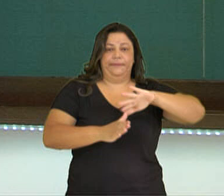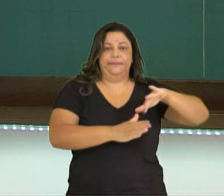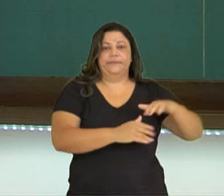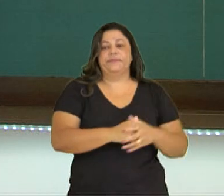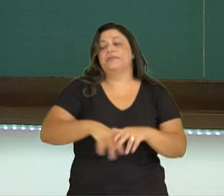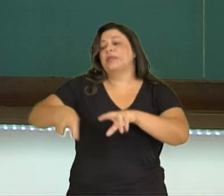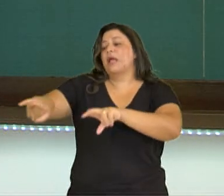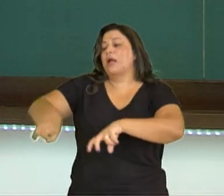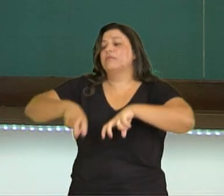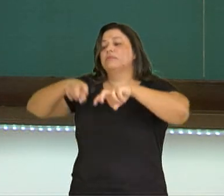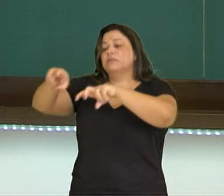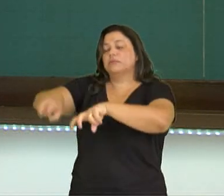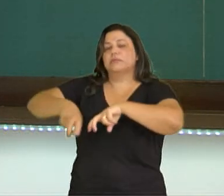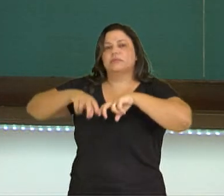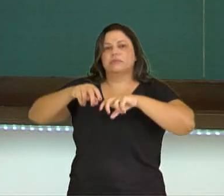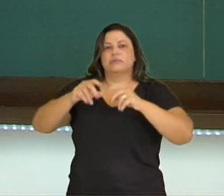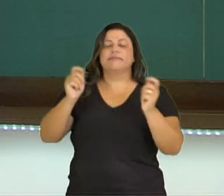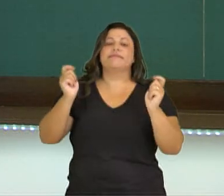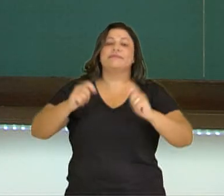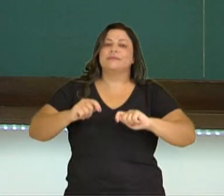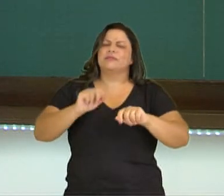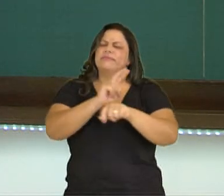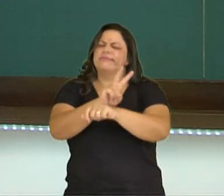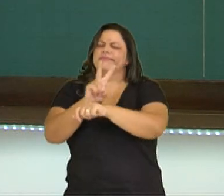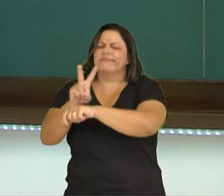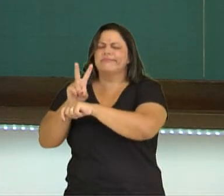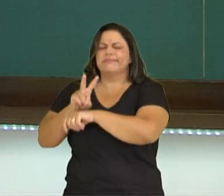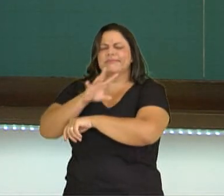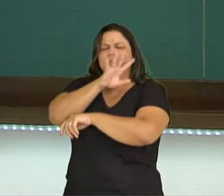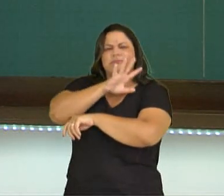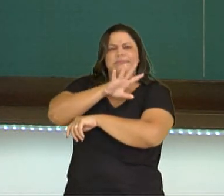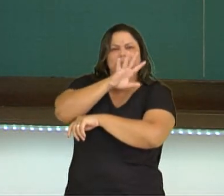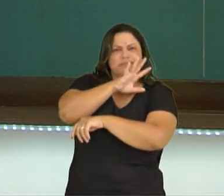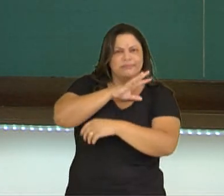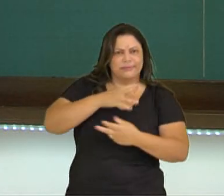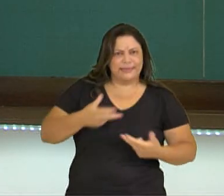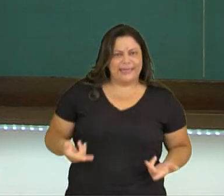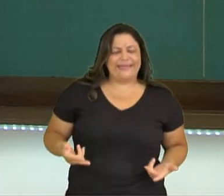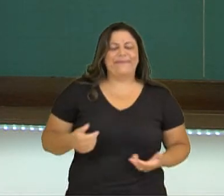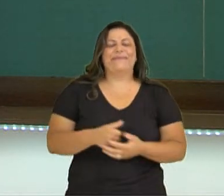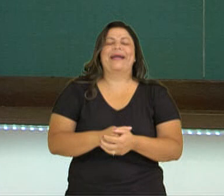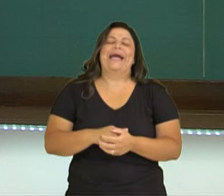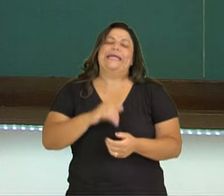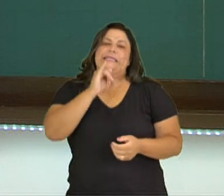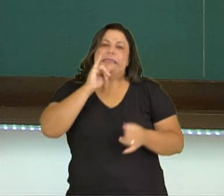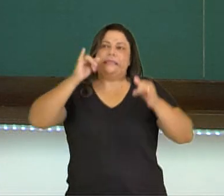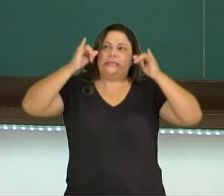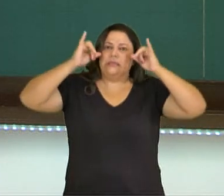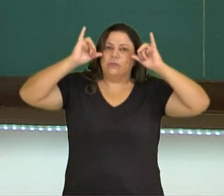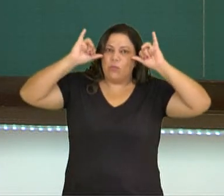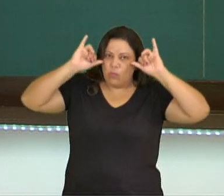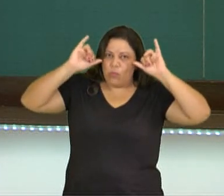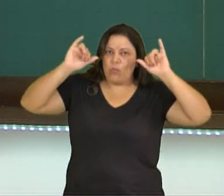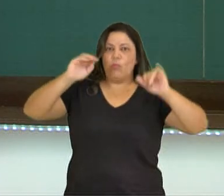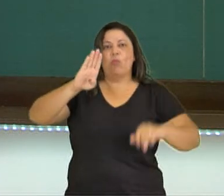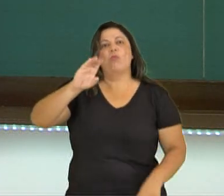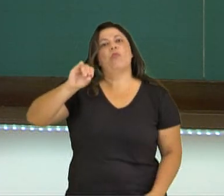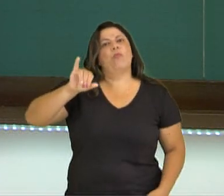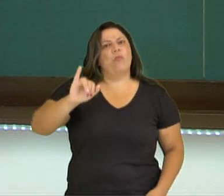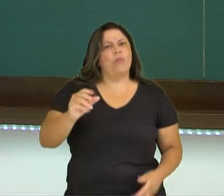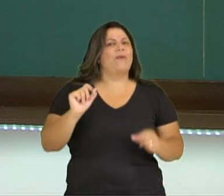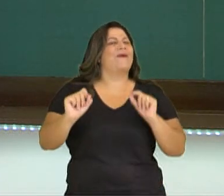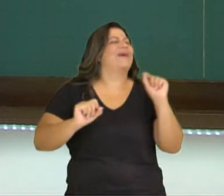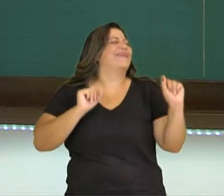pecuária? Criação de animais. Então, a criação de gado bovino, por exemplo, o